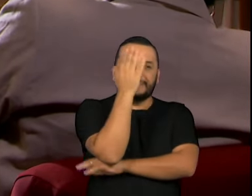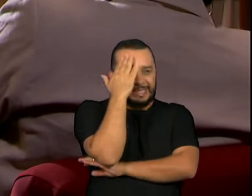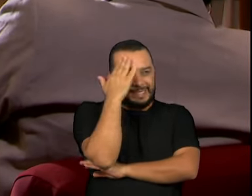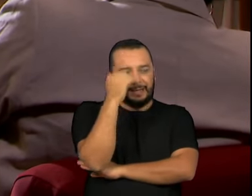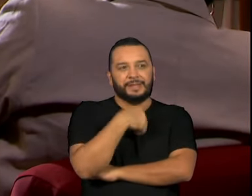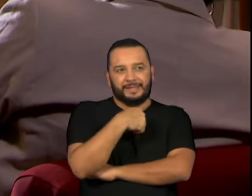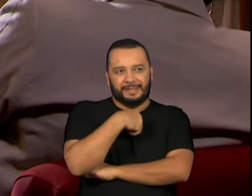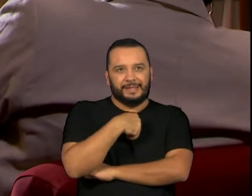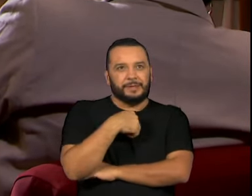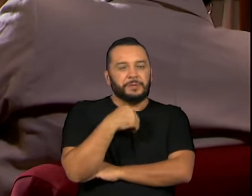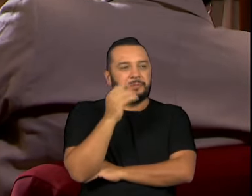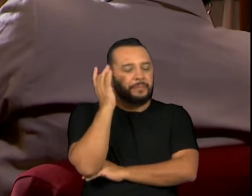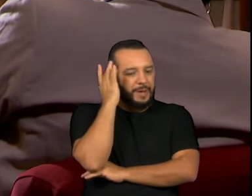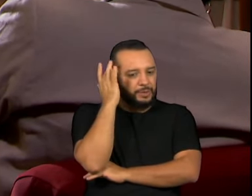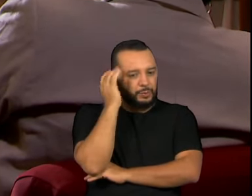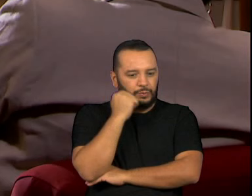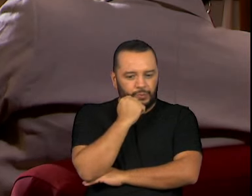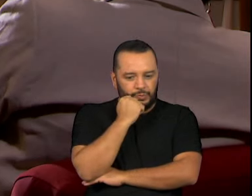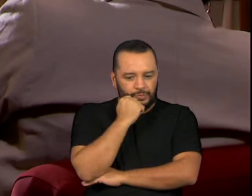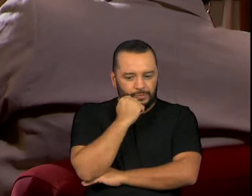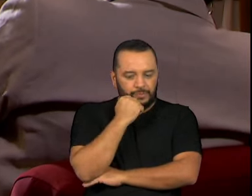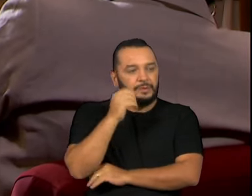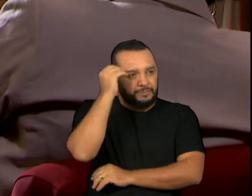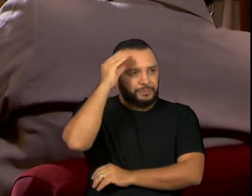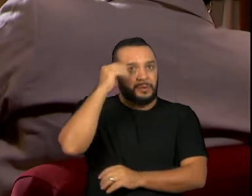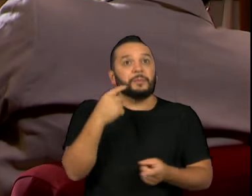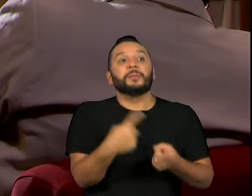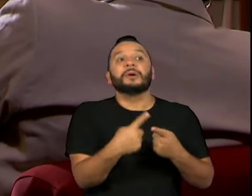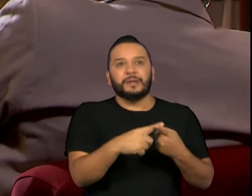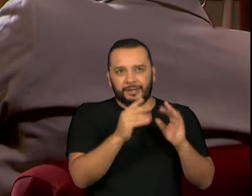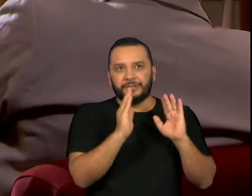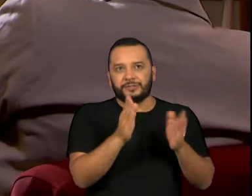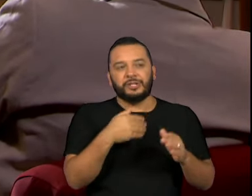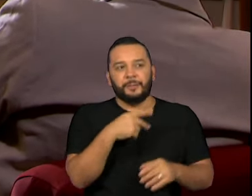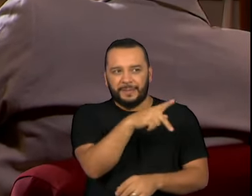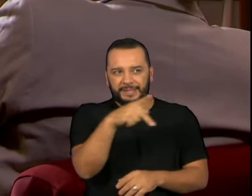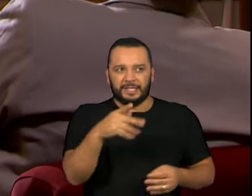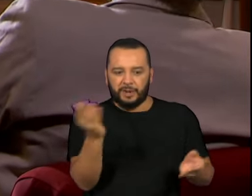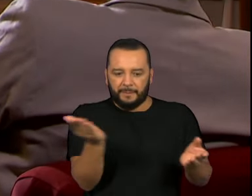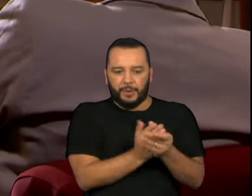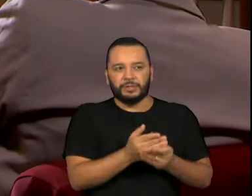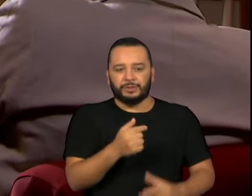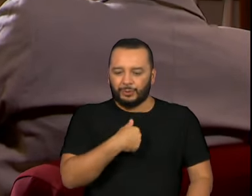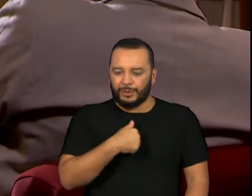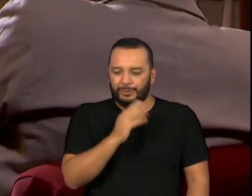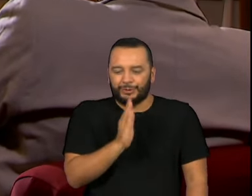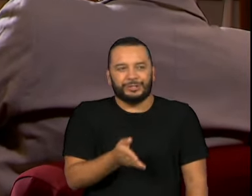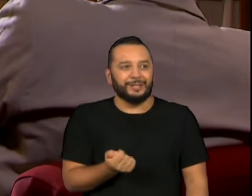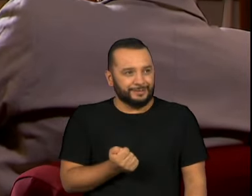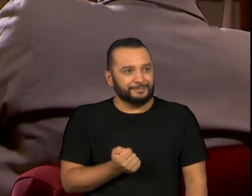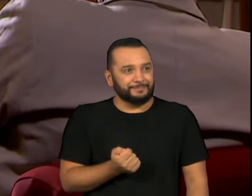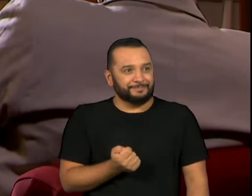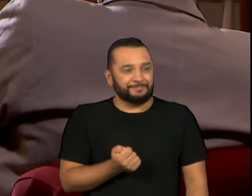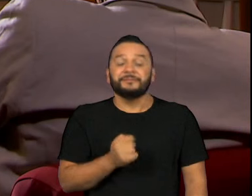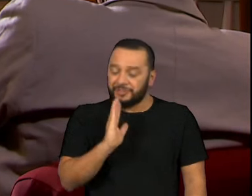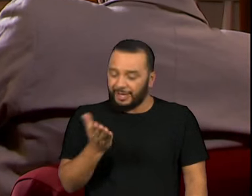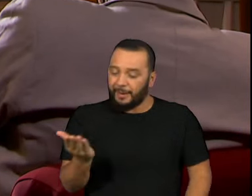maluco talvez porque eu fui processado o senhor inclusive o nosso Presidente né mas eu ainda